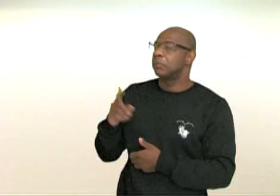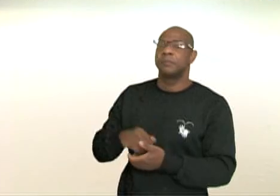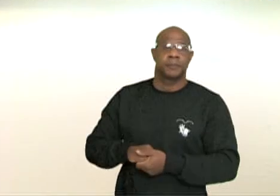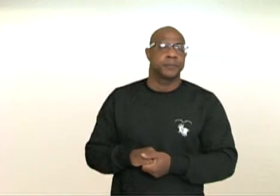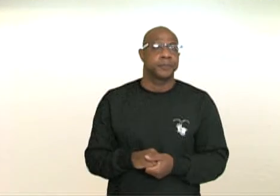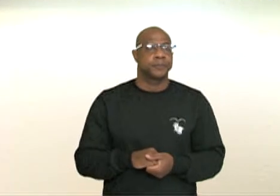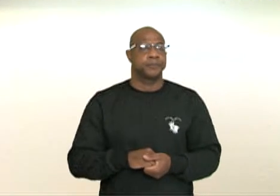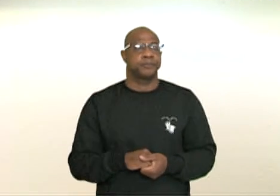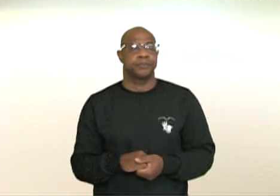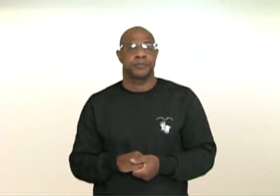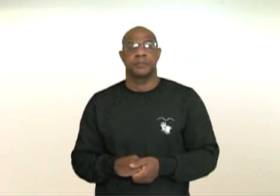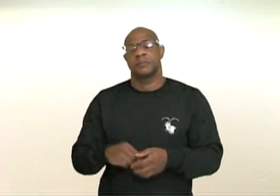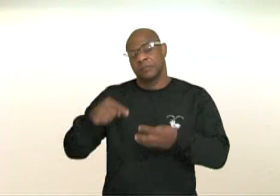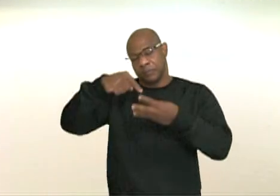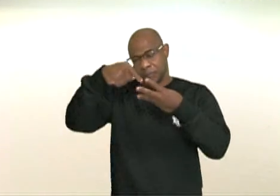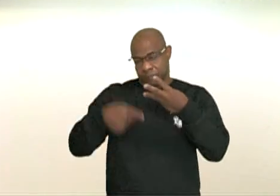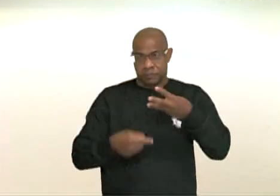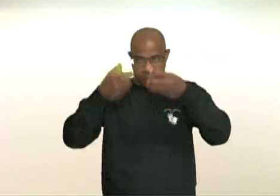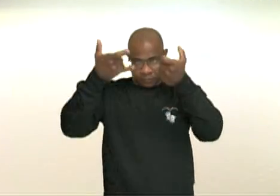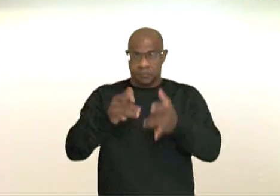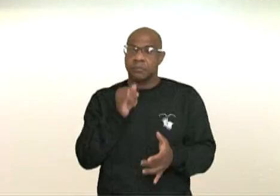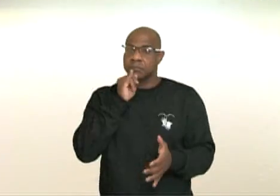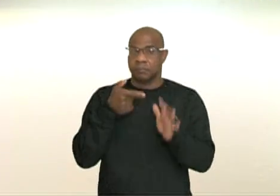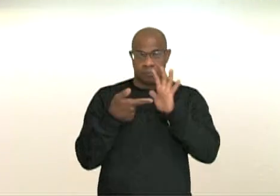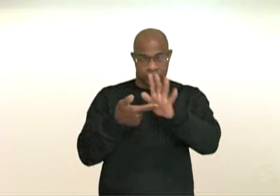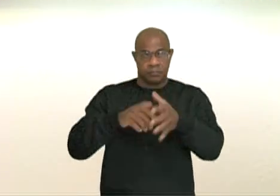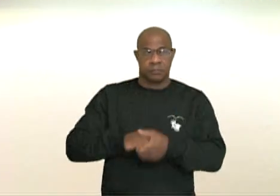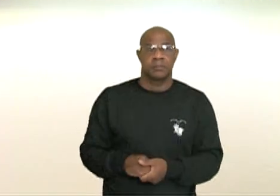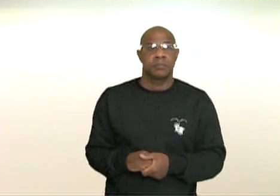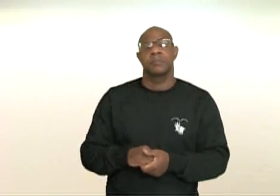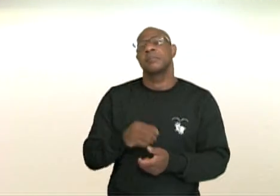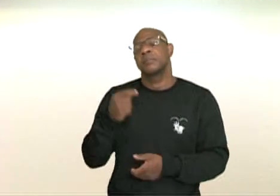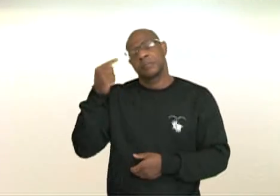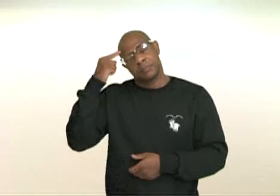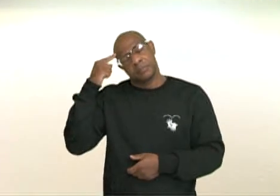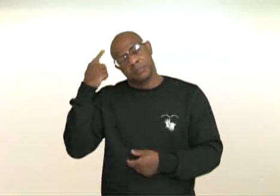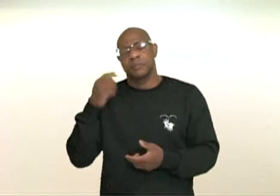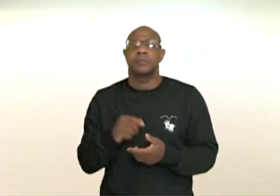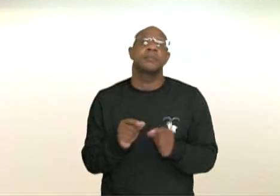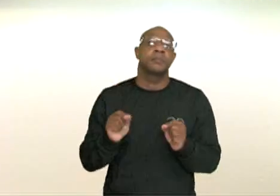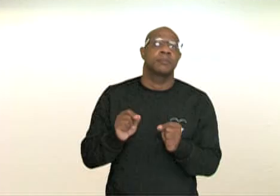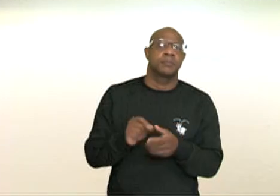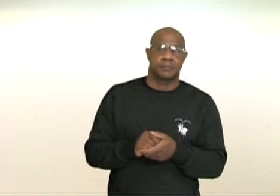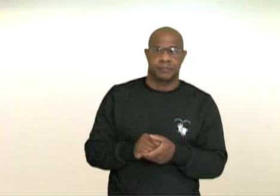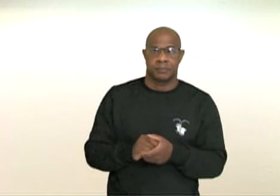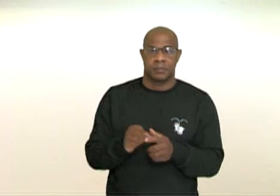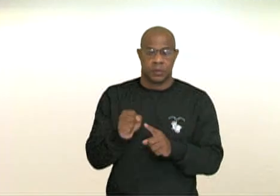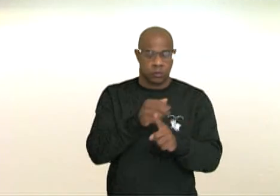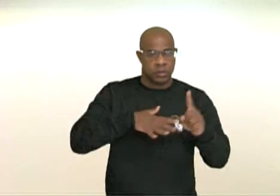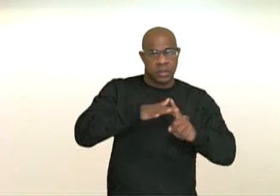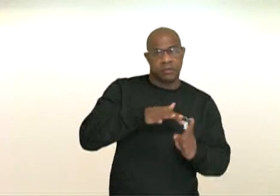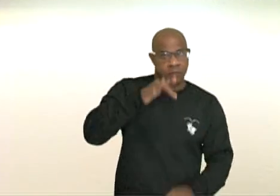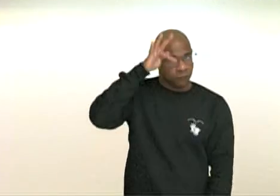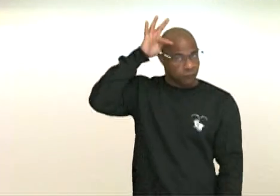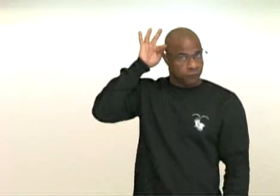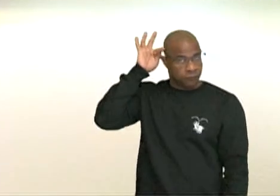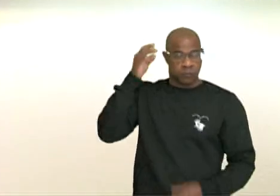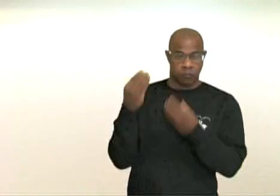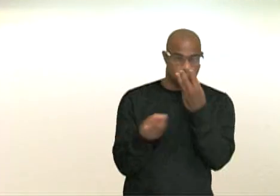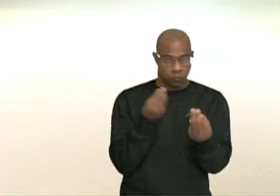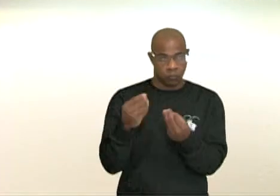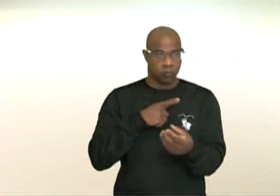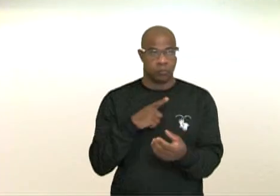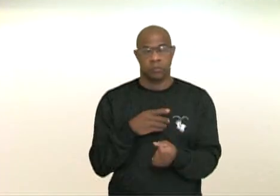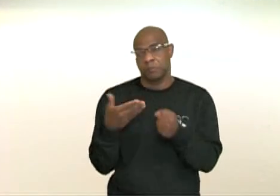de produção e seus níveis para ficar mais claro para vocês. Vamos pensar em sociedades feudal. Então, na sociedade feudal, nós vamos ter